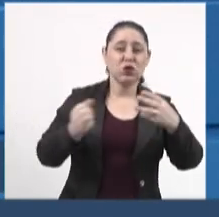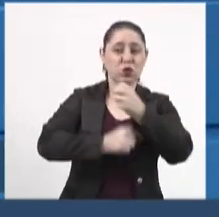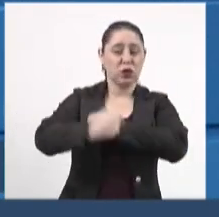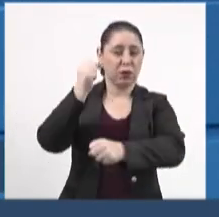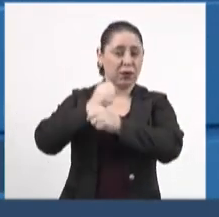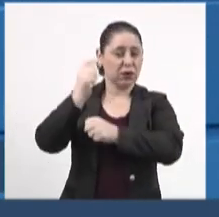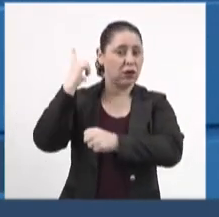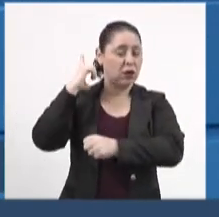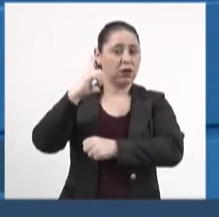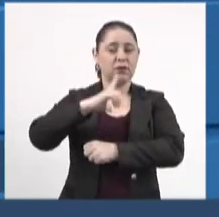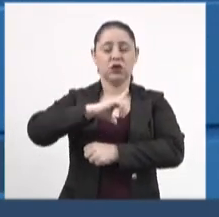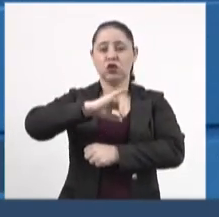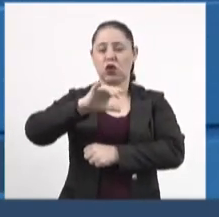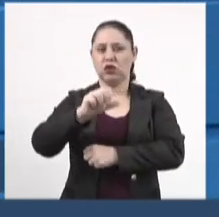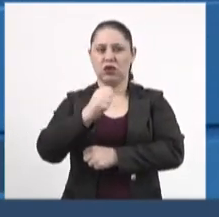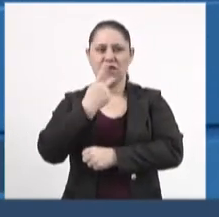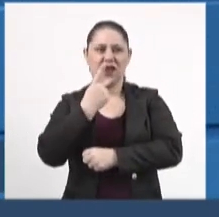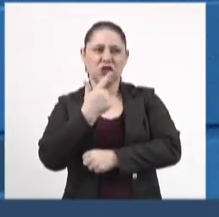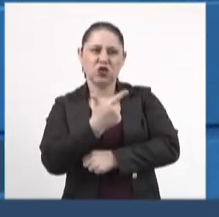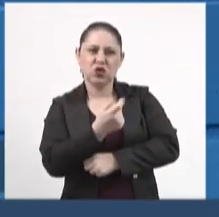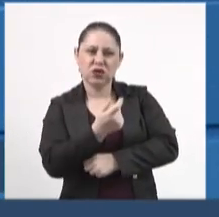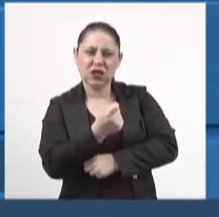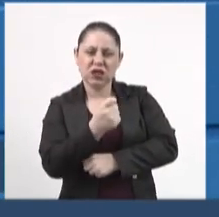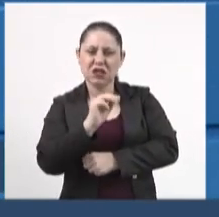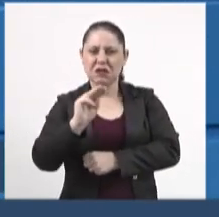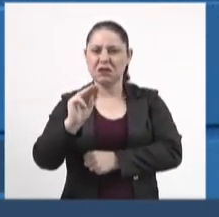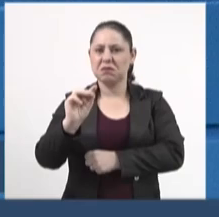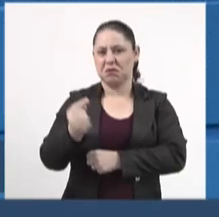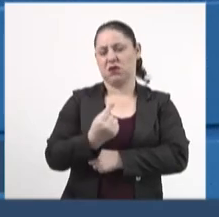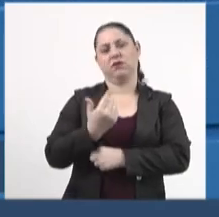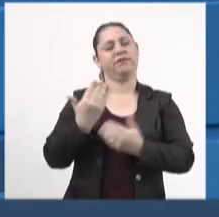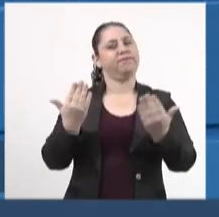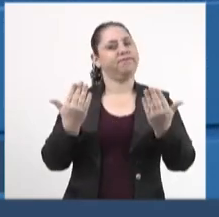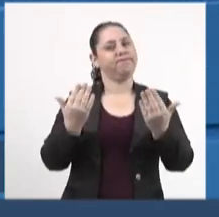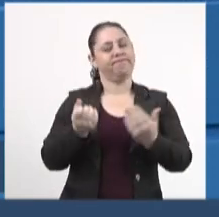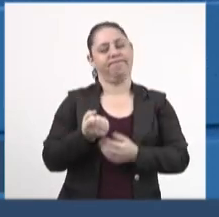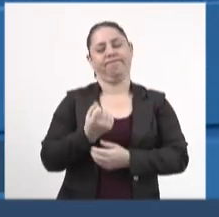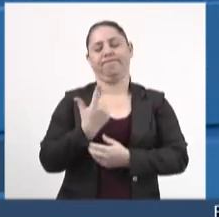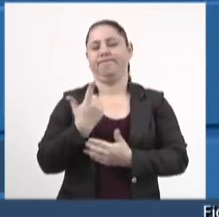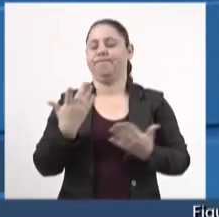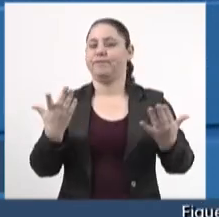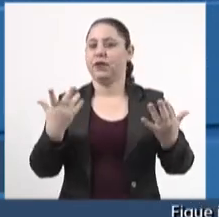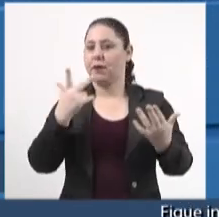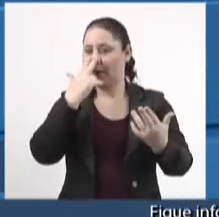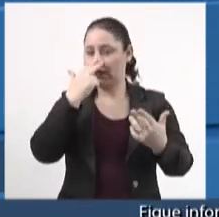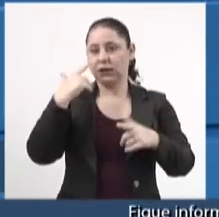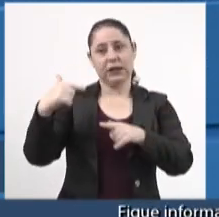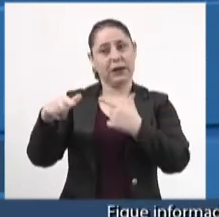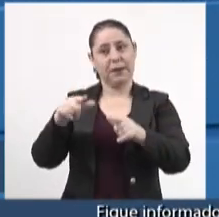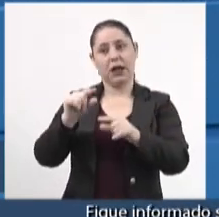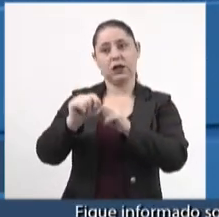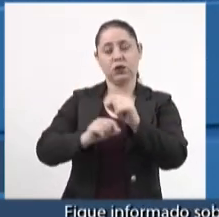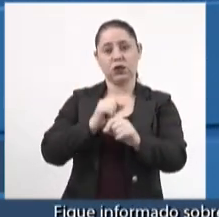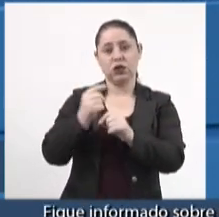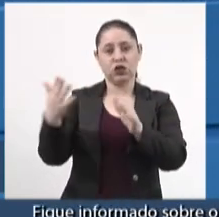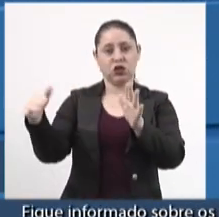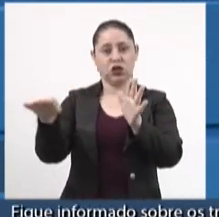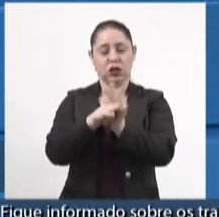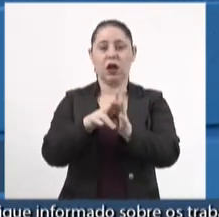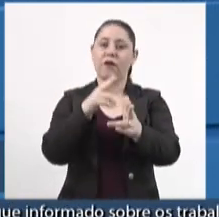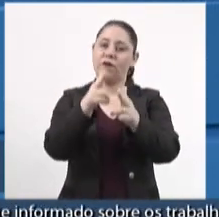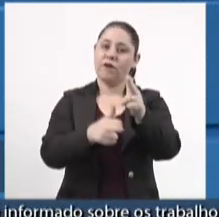Então, dizer que só vai transportar 200 mil toneladas, ora, sinceramente, eles estão trabalhando com a hipótese da chegada